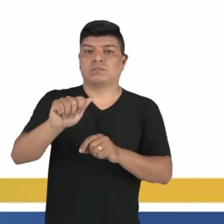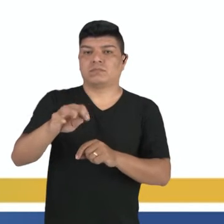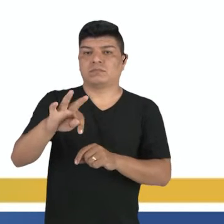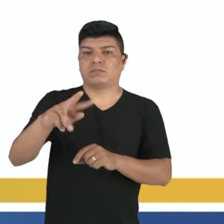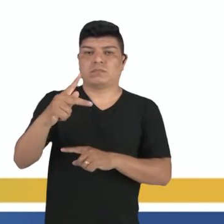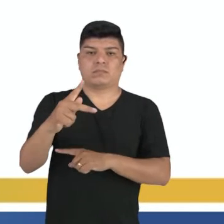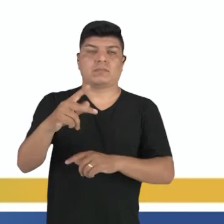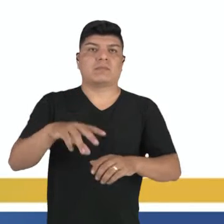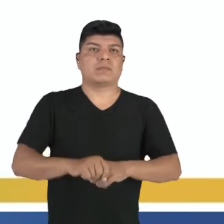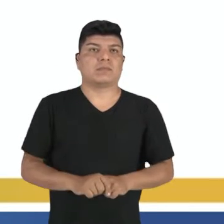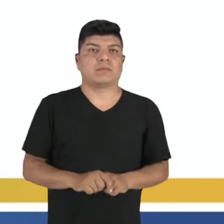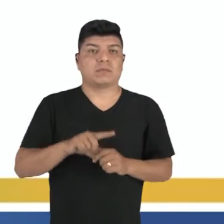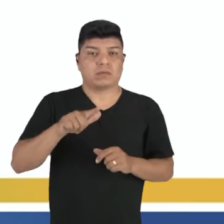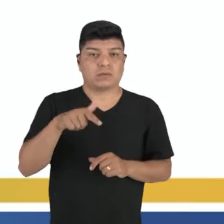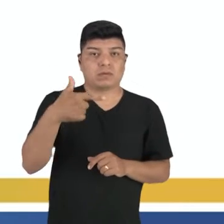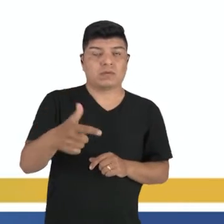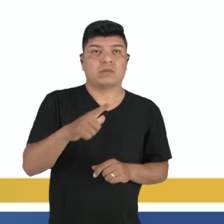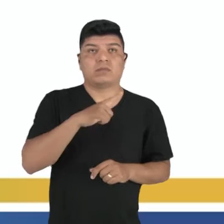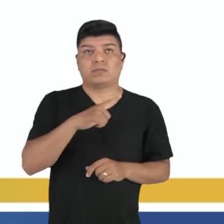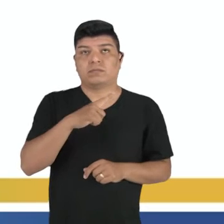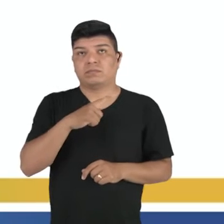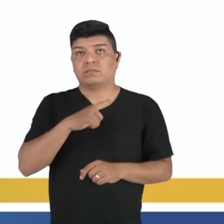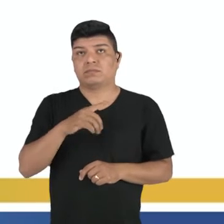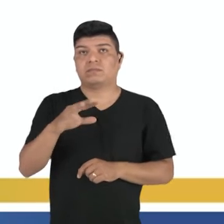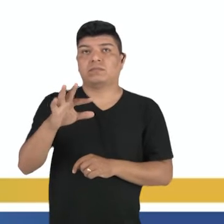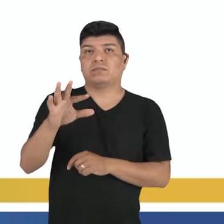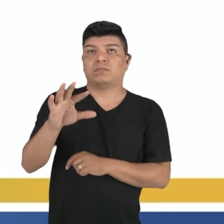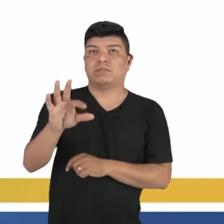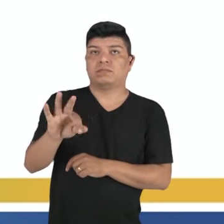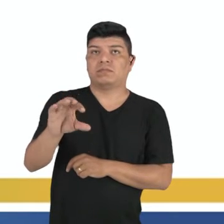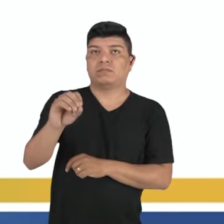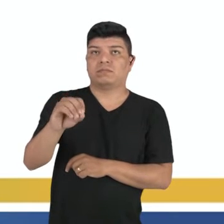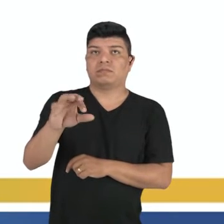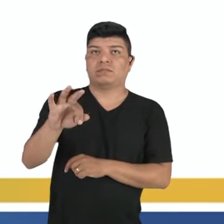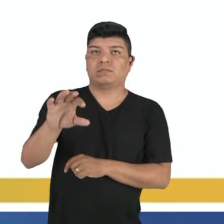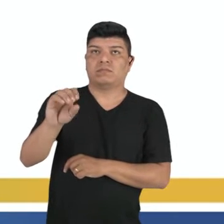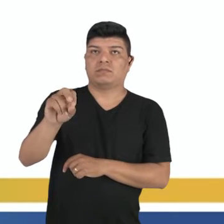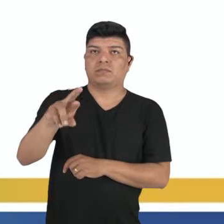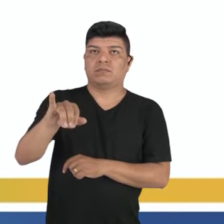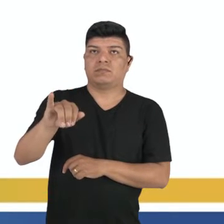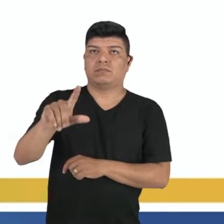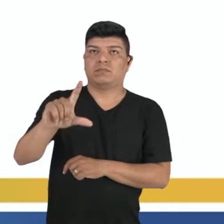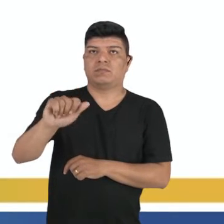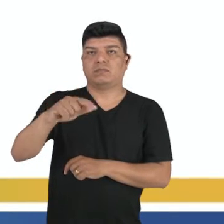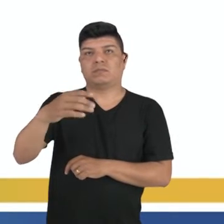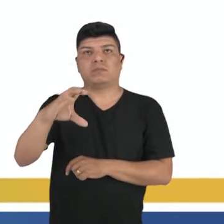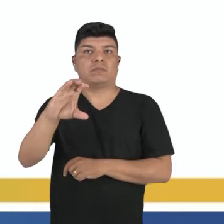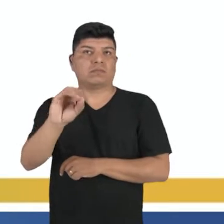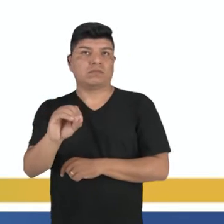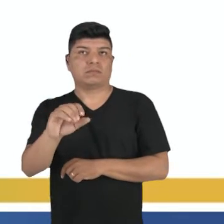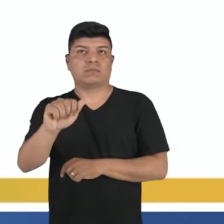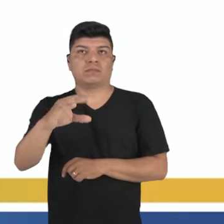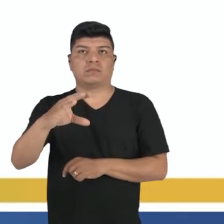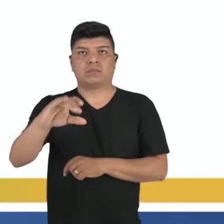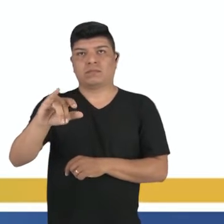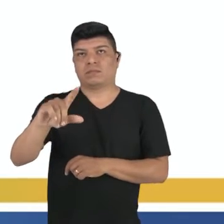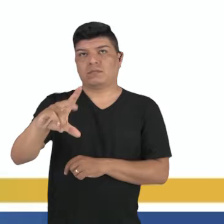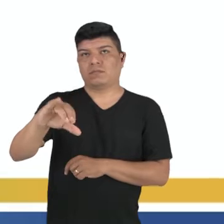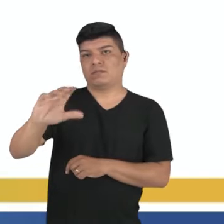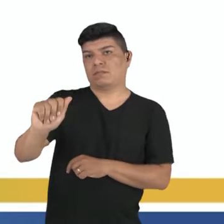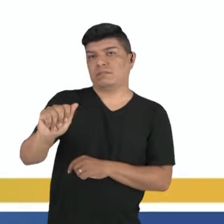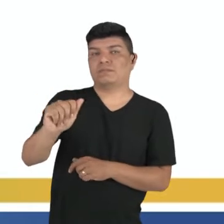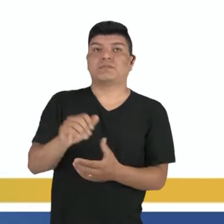de ATP em seguida nós temos a fosforilação acíclica né a fossilização Axe clica